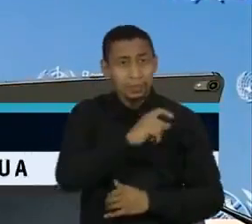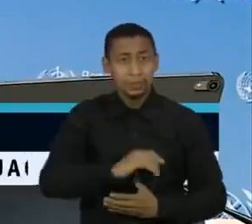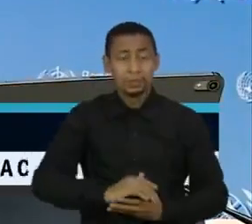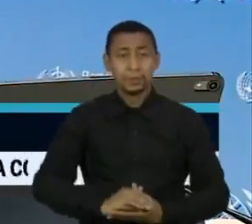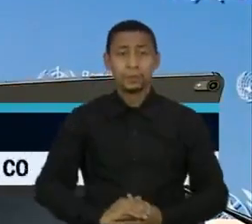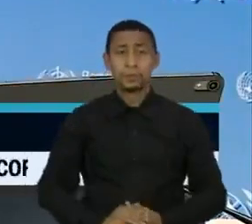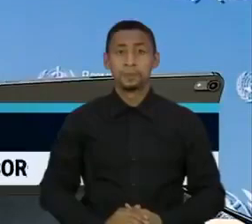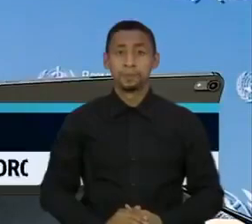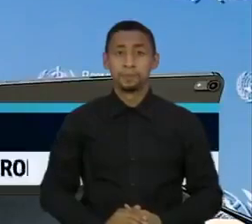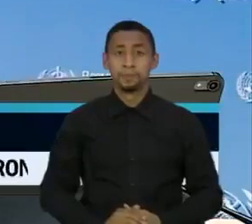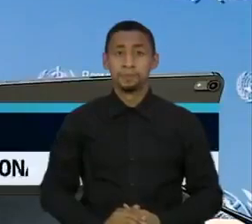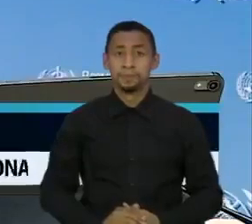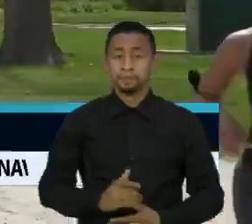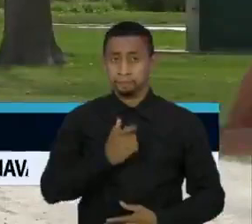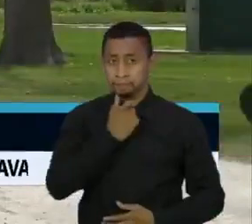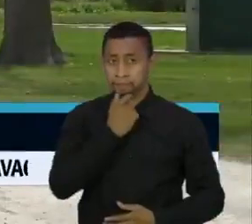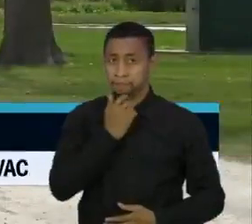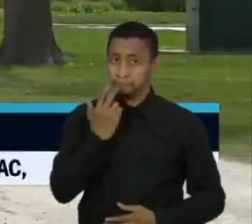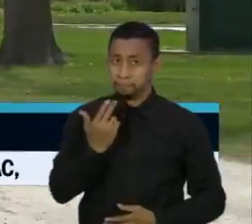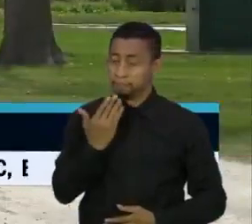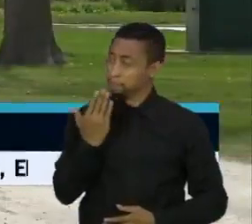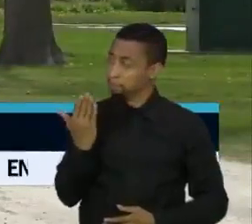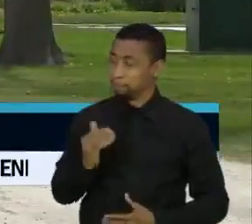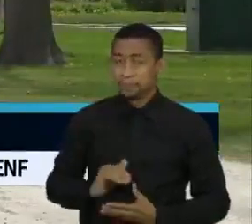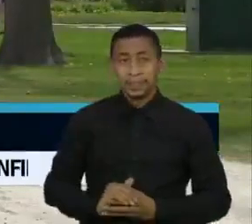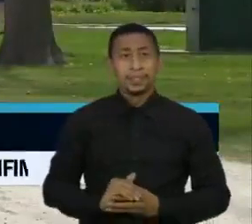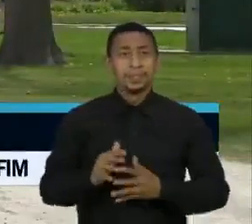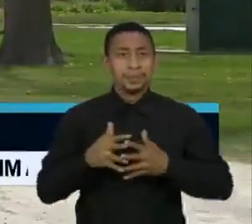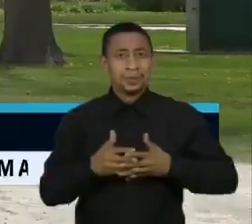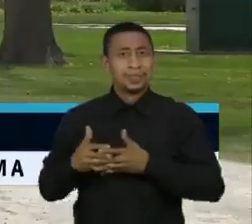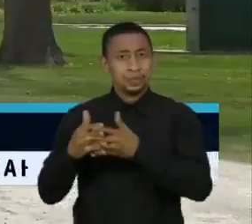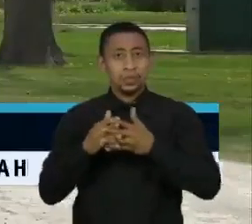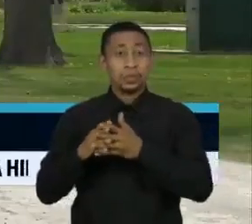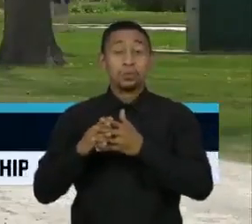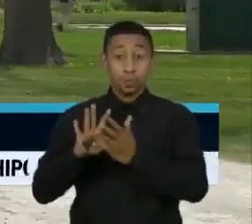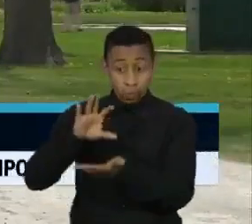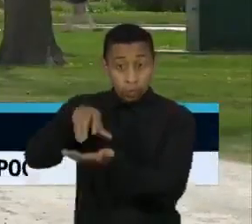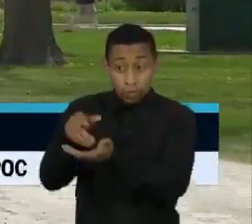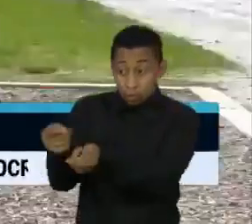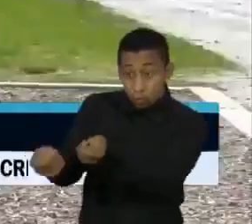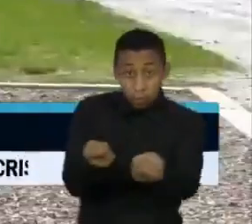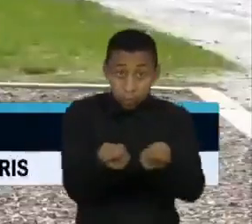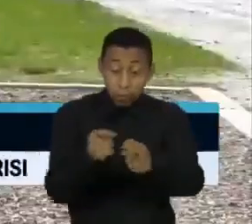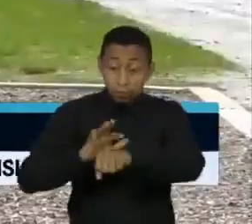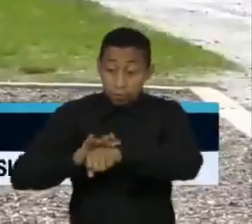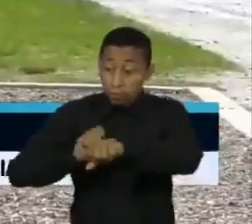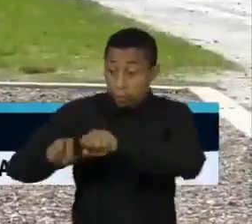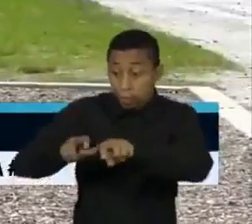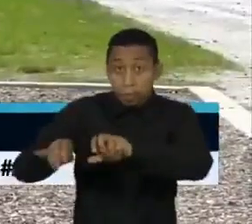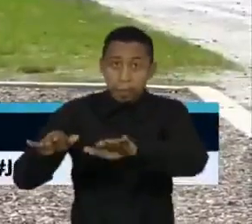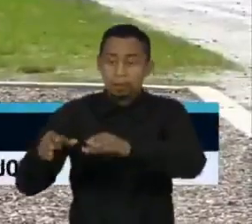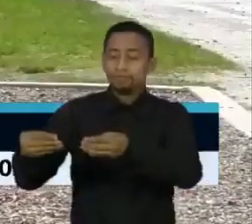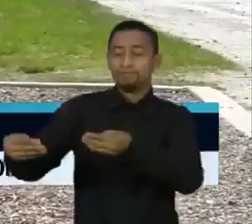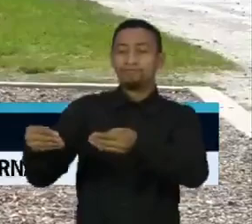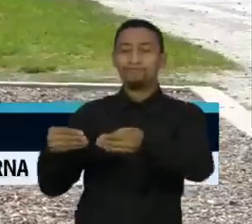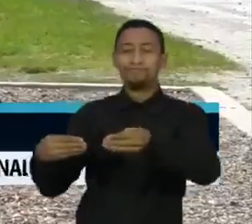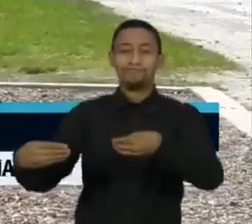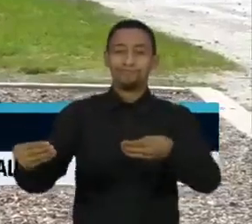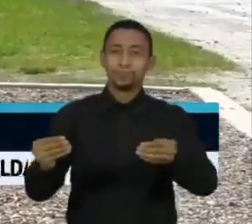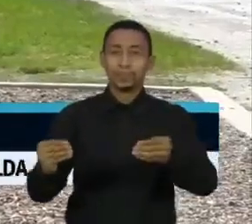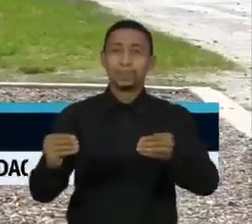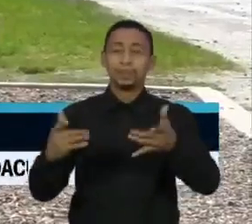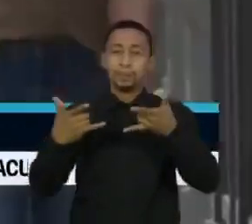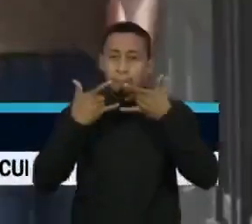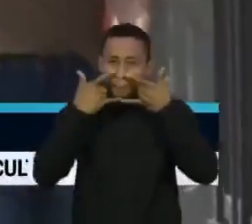India is beyond heartbreaking. Nos Estados Unidos, o Centro de Controle e Prevenção de Doenças relaxou as recomendações para o